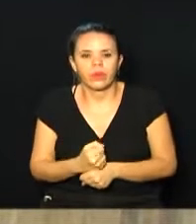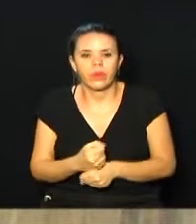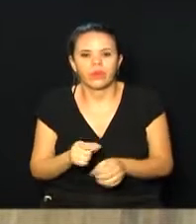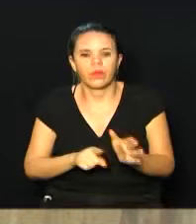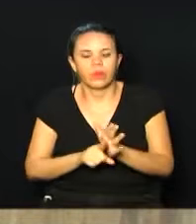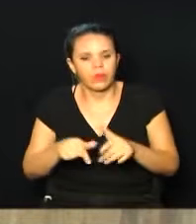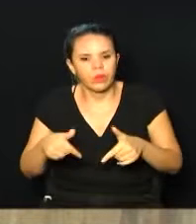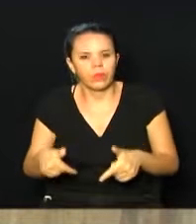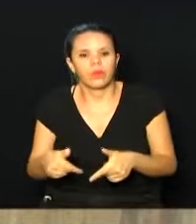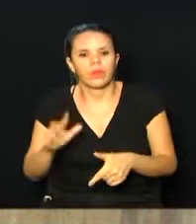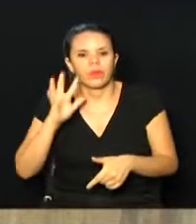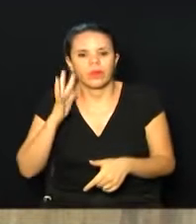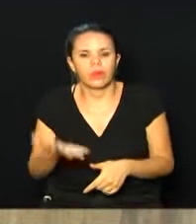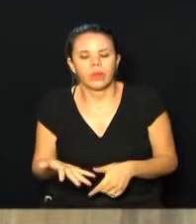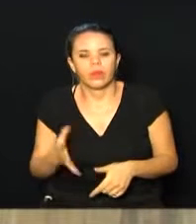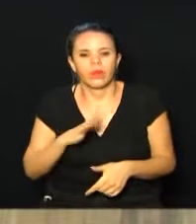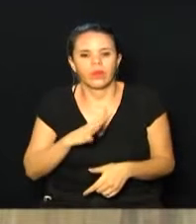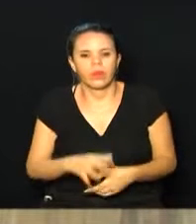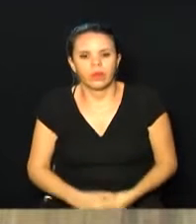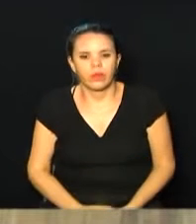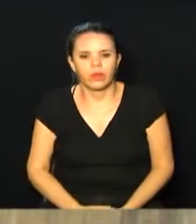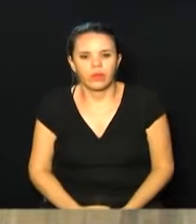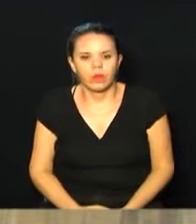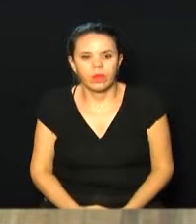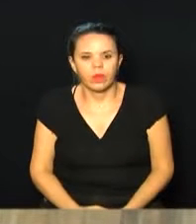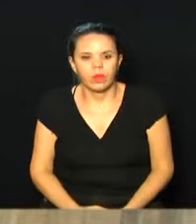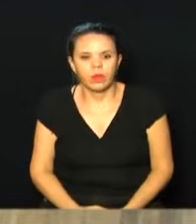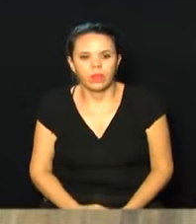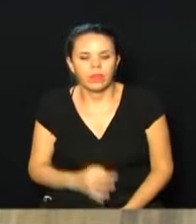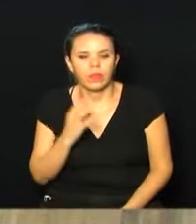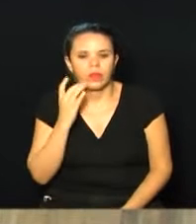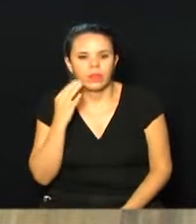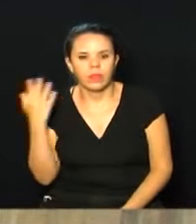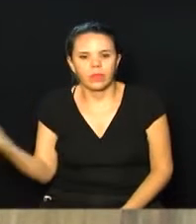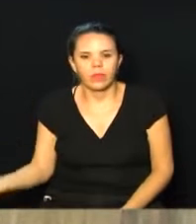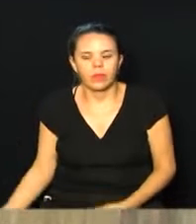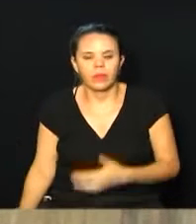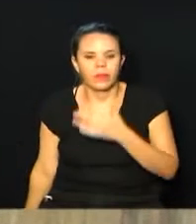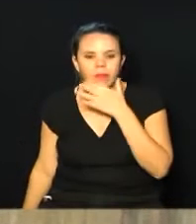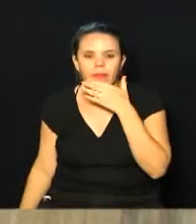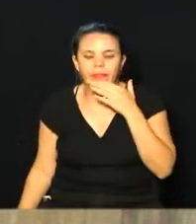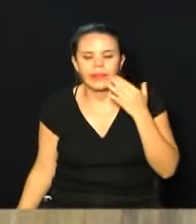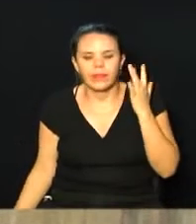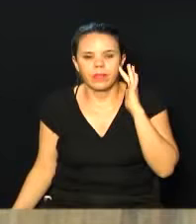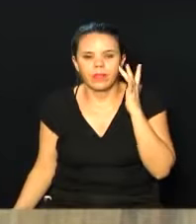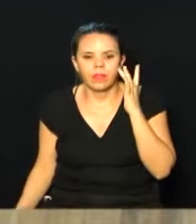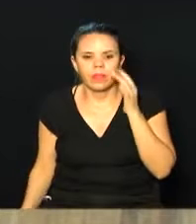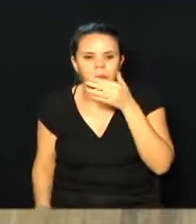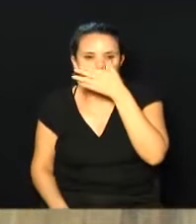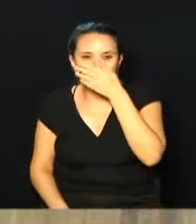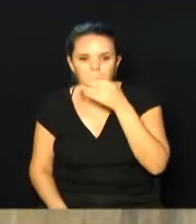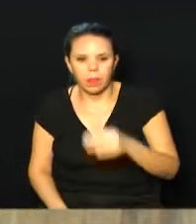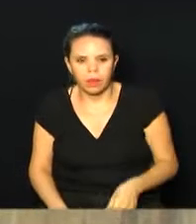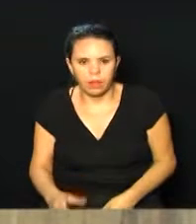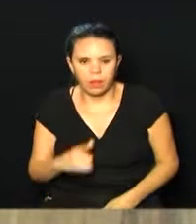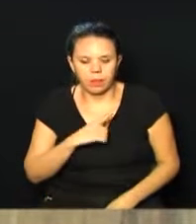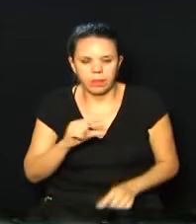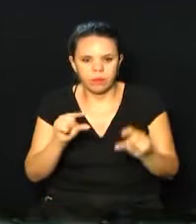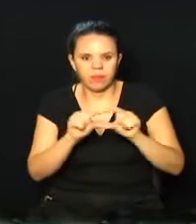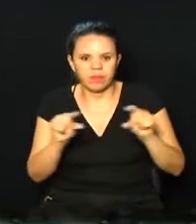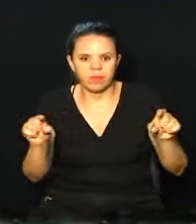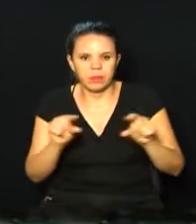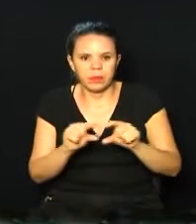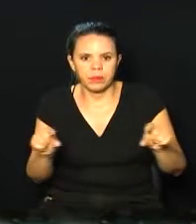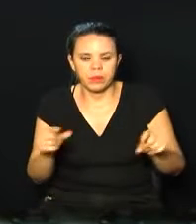mitigar esses efeitos na nossa cidade? Vereador Igor. Ô Mirna, eu acho o seguinte, existe uma frase que fala